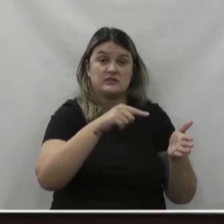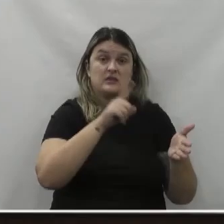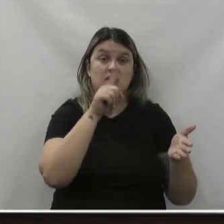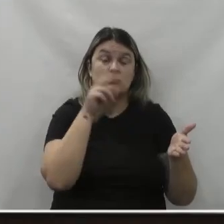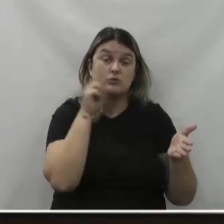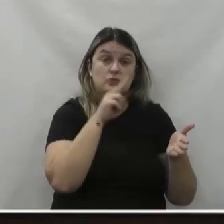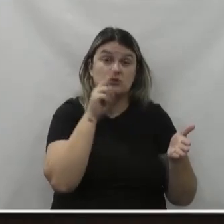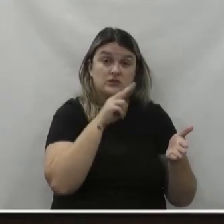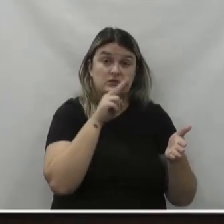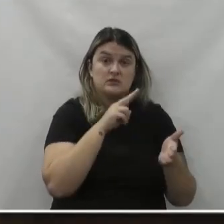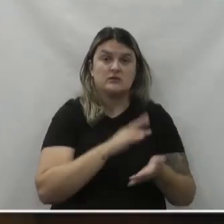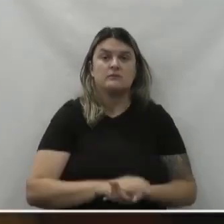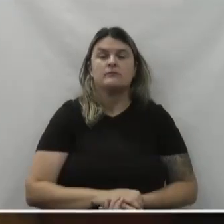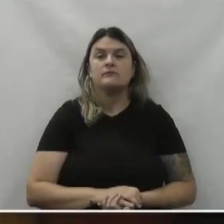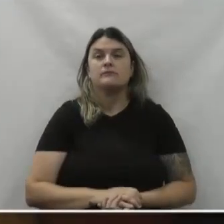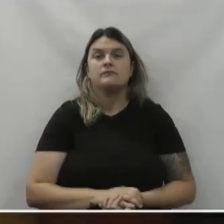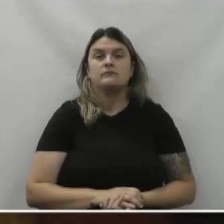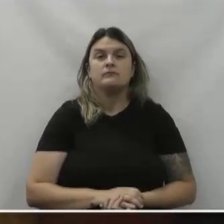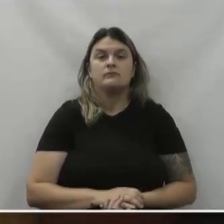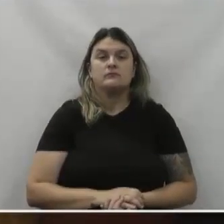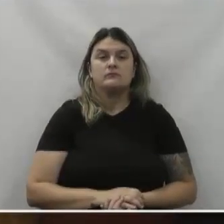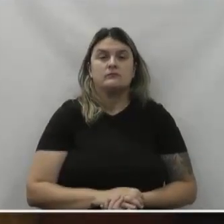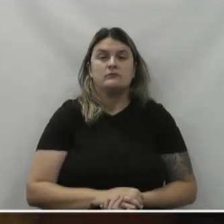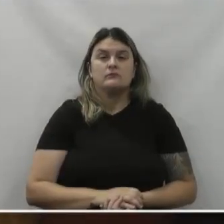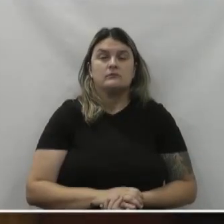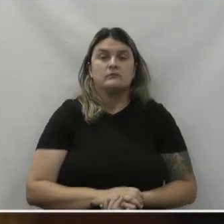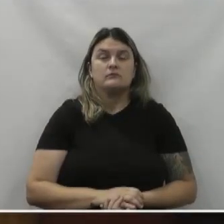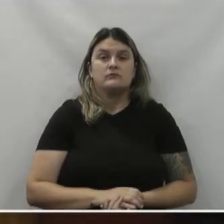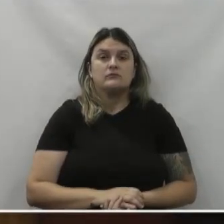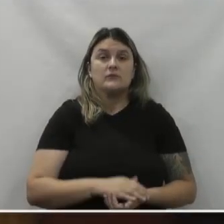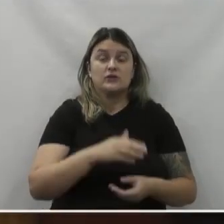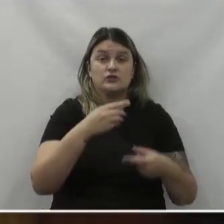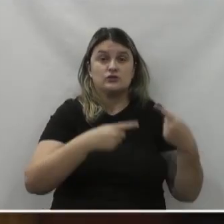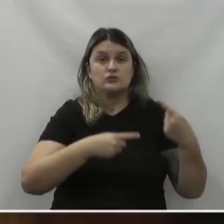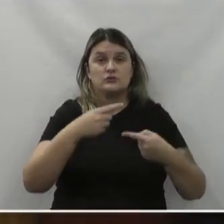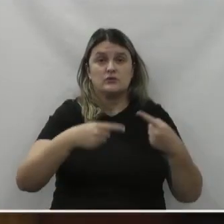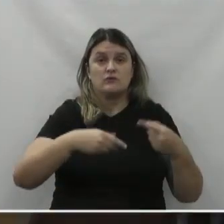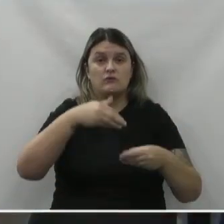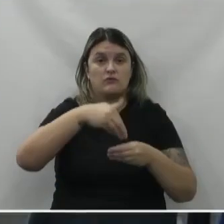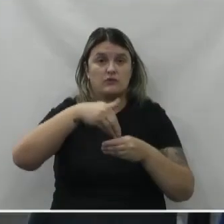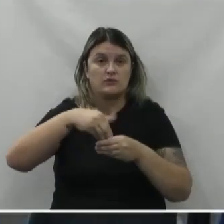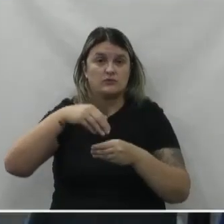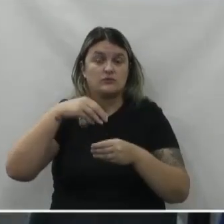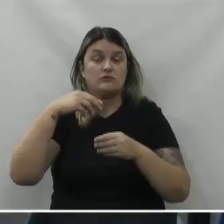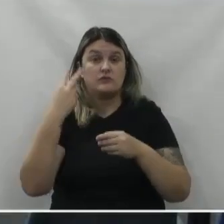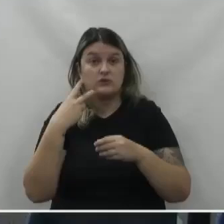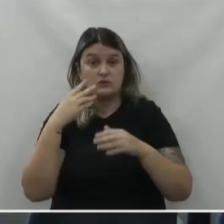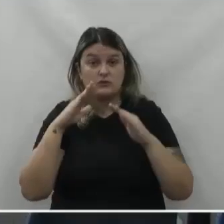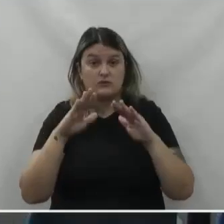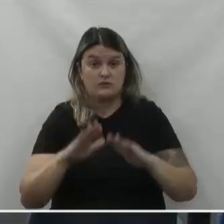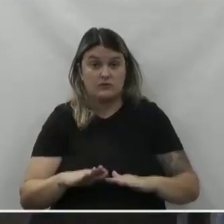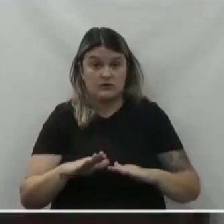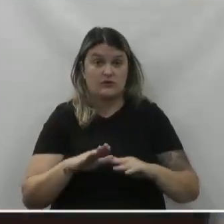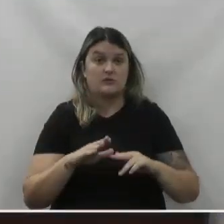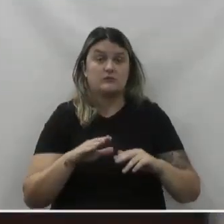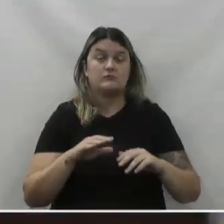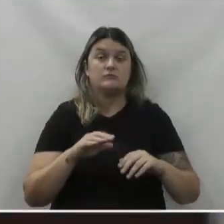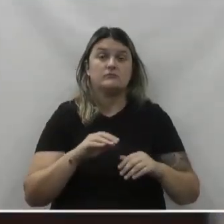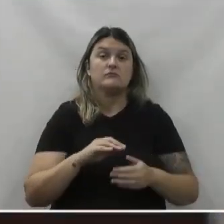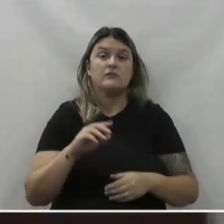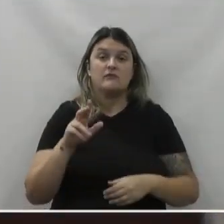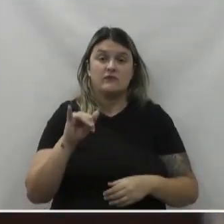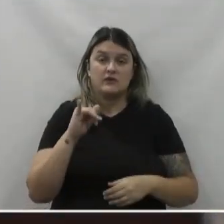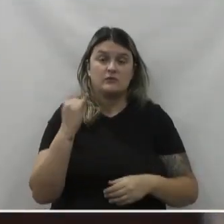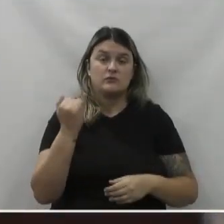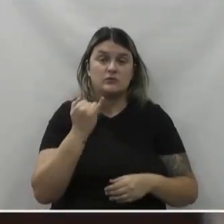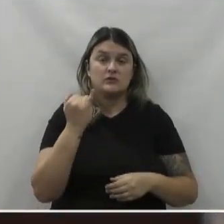urgência. É o parecer. Em discussão? Em votação. Senhores vereadores que aprovam, permaneçam como estão. Aprovado para ser fundamentado